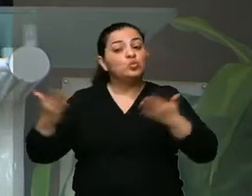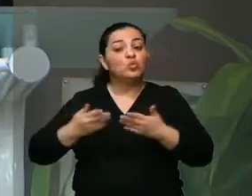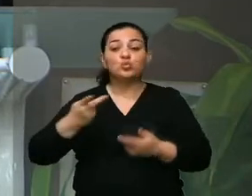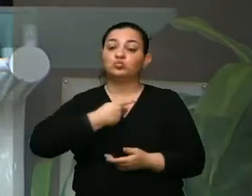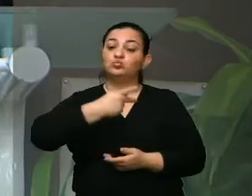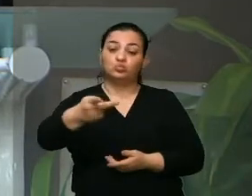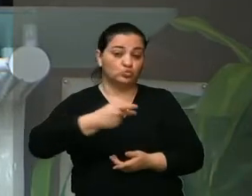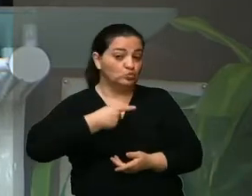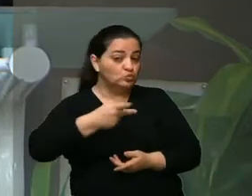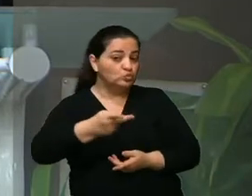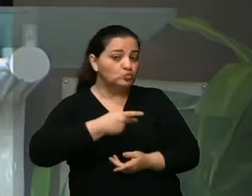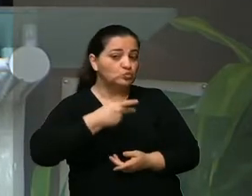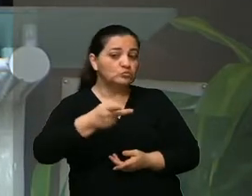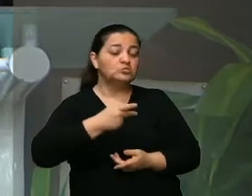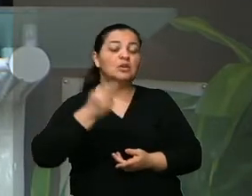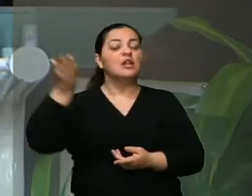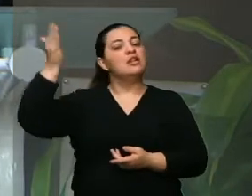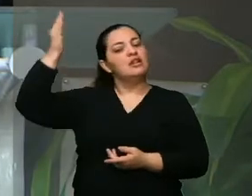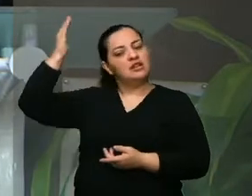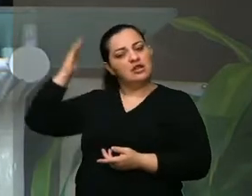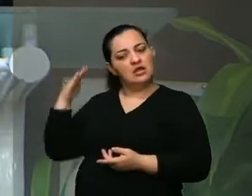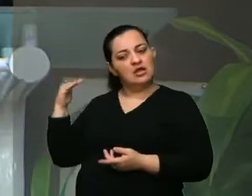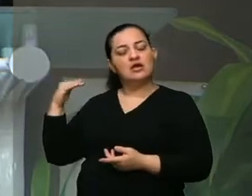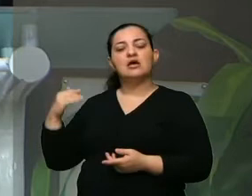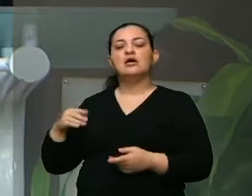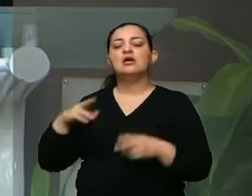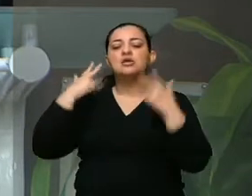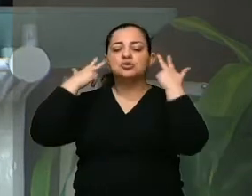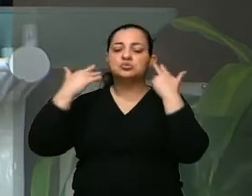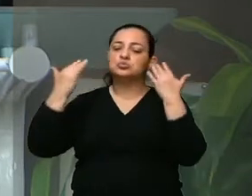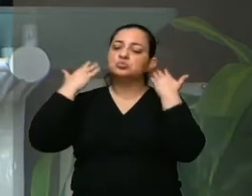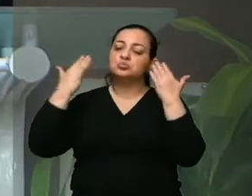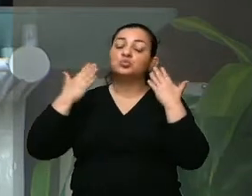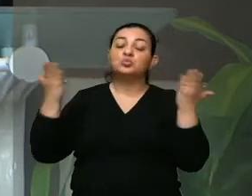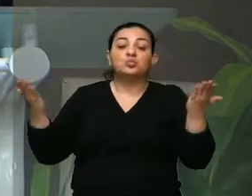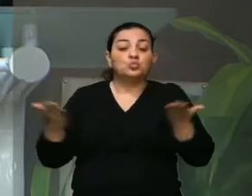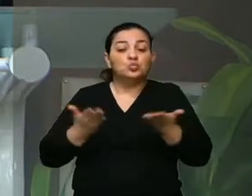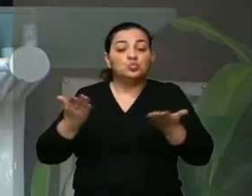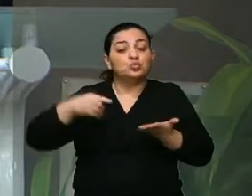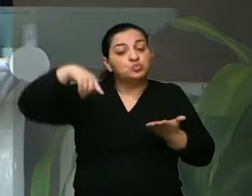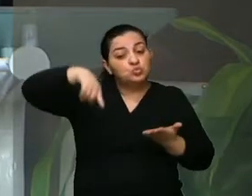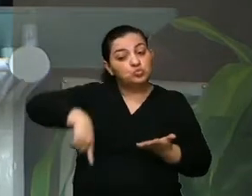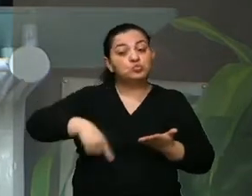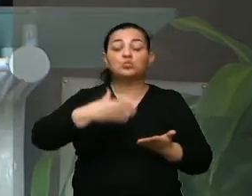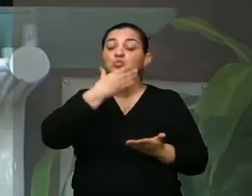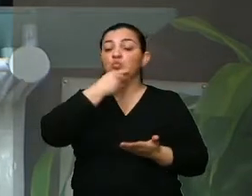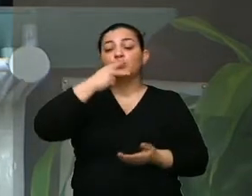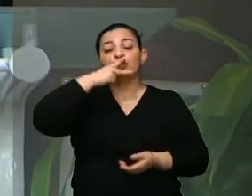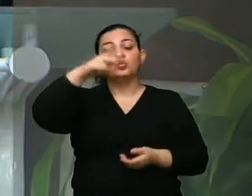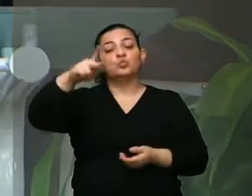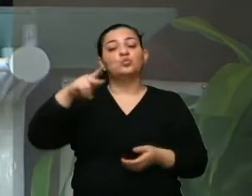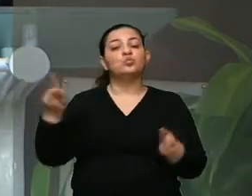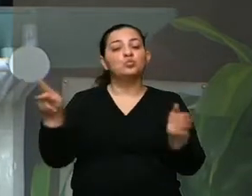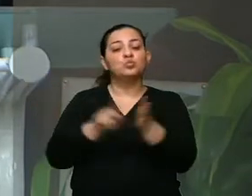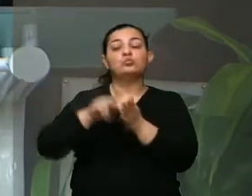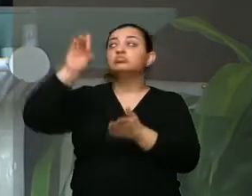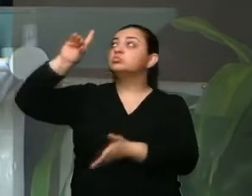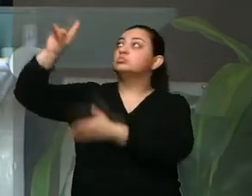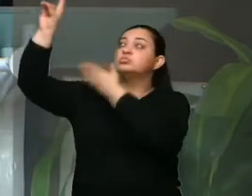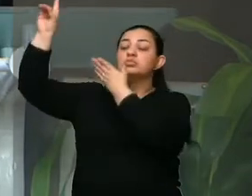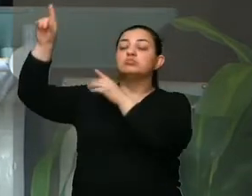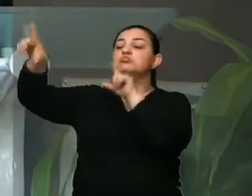você lá era um tutor natural aqui profeta disse que o tutor que deus